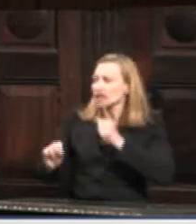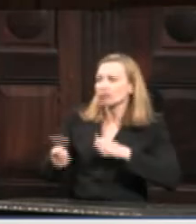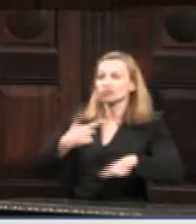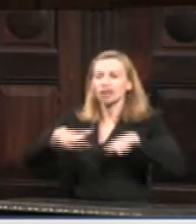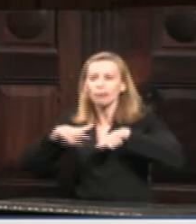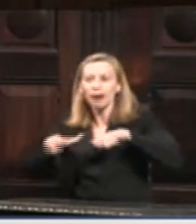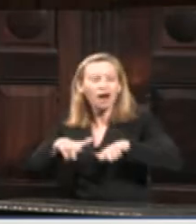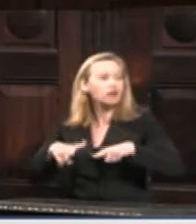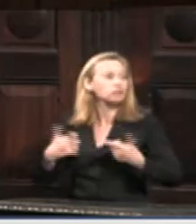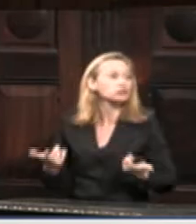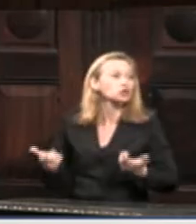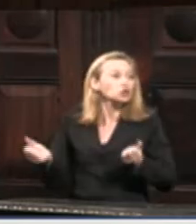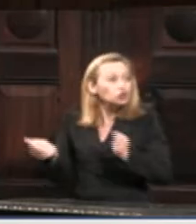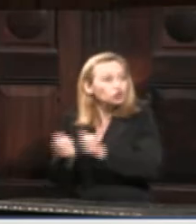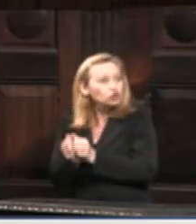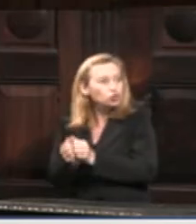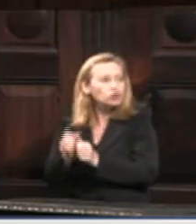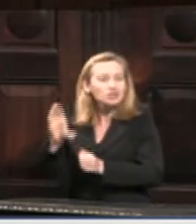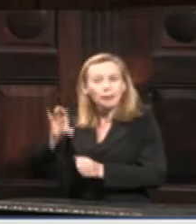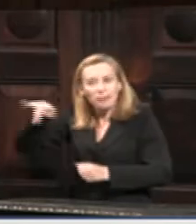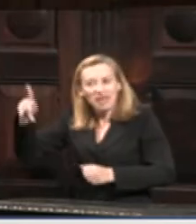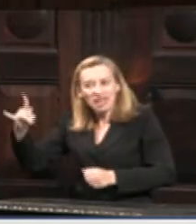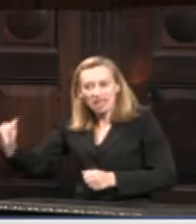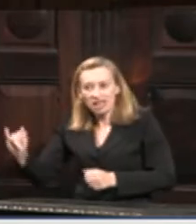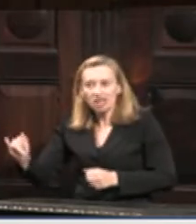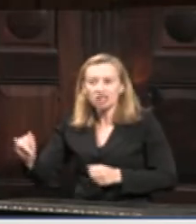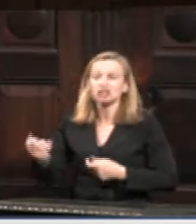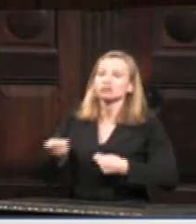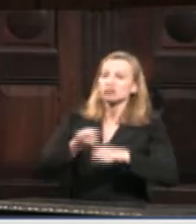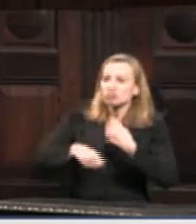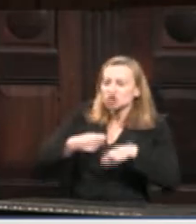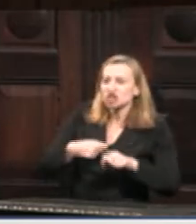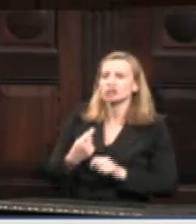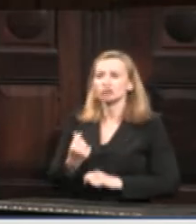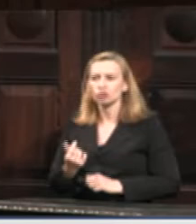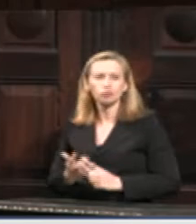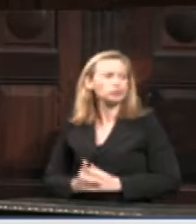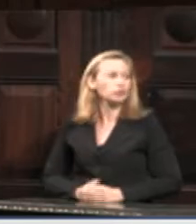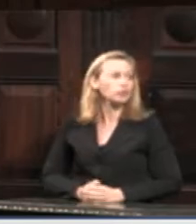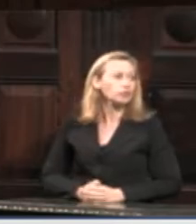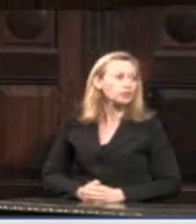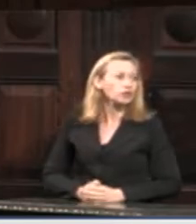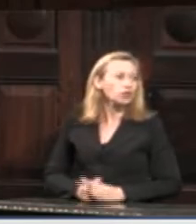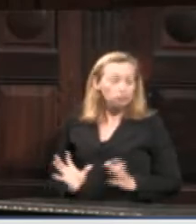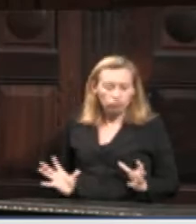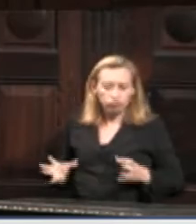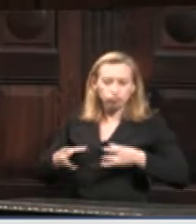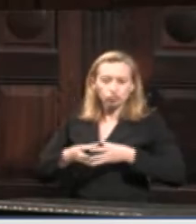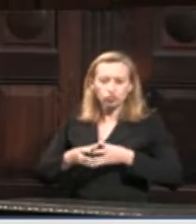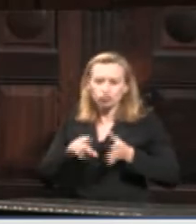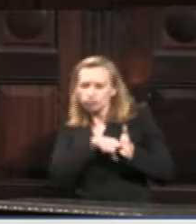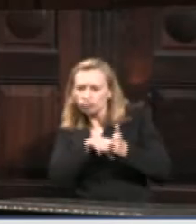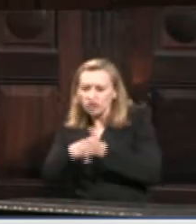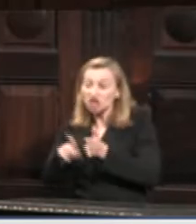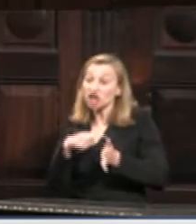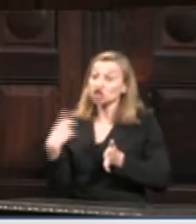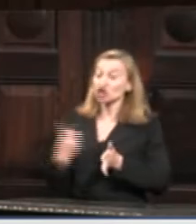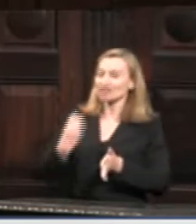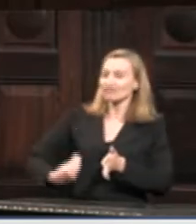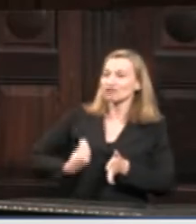trabalho que fizemos conjunto na CPI do Tribunal de Contas, que é o órgão que fiscaliza toda a nossa